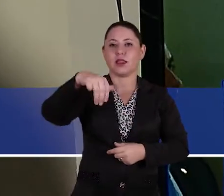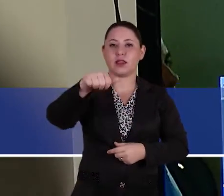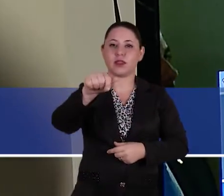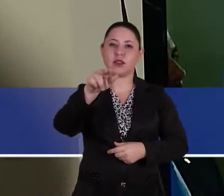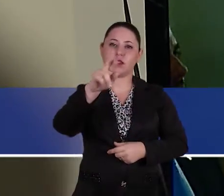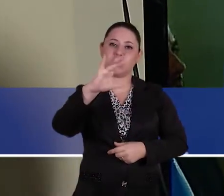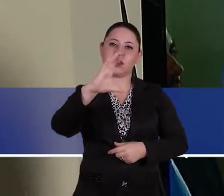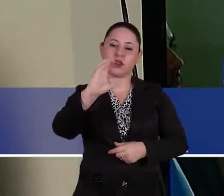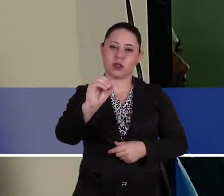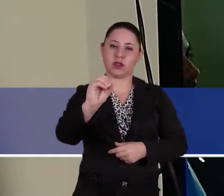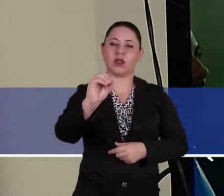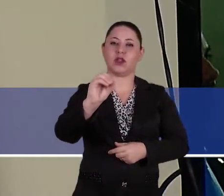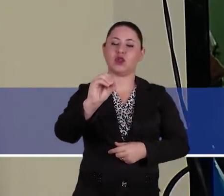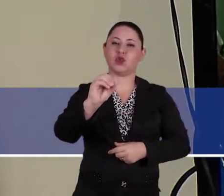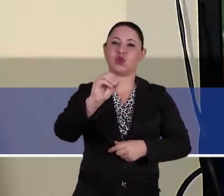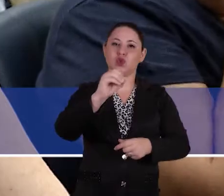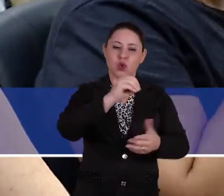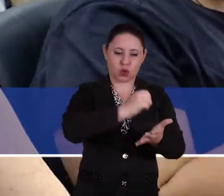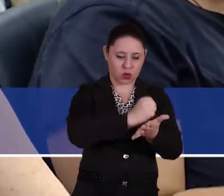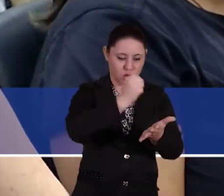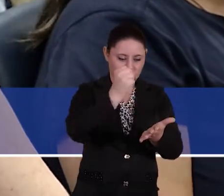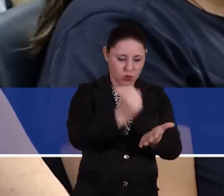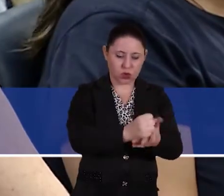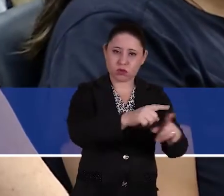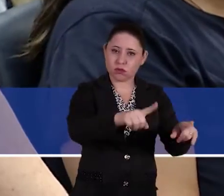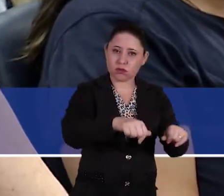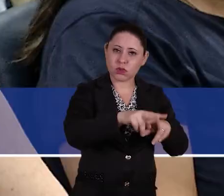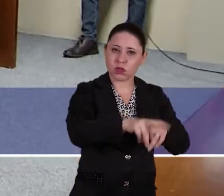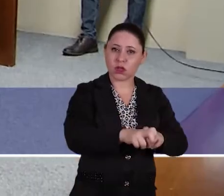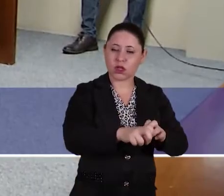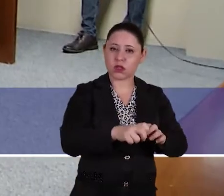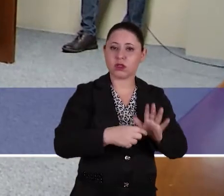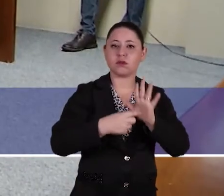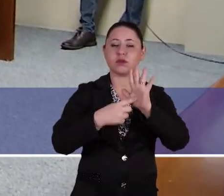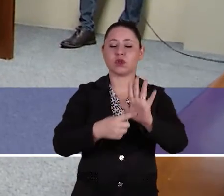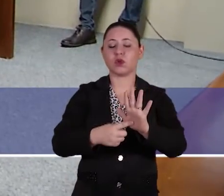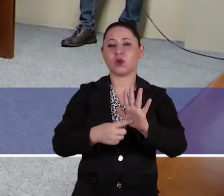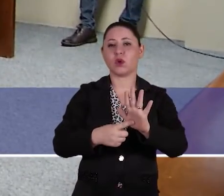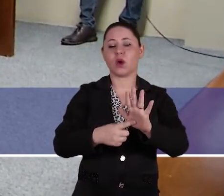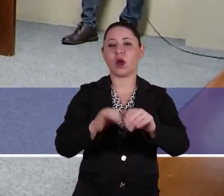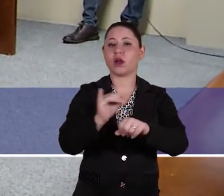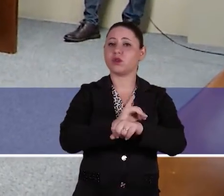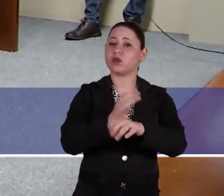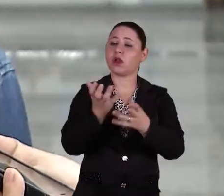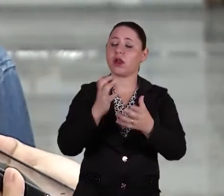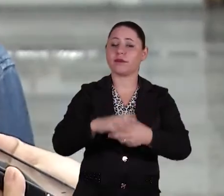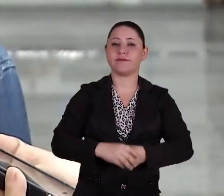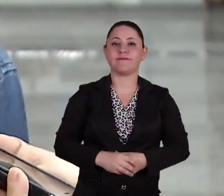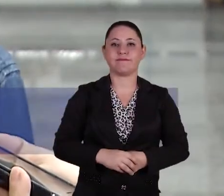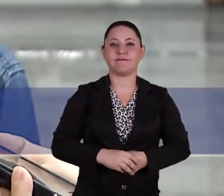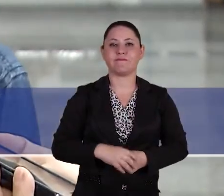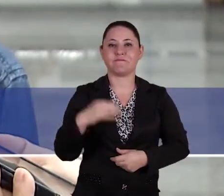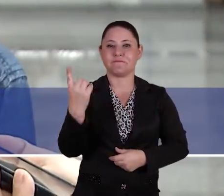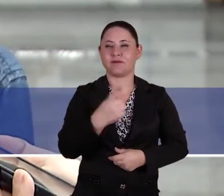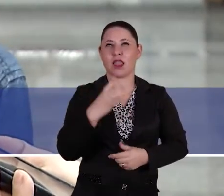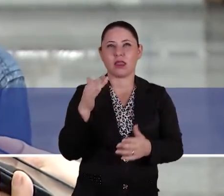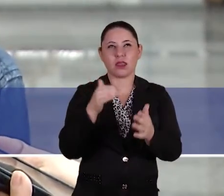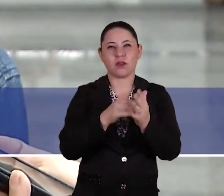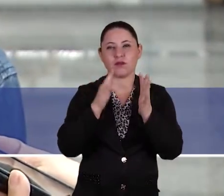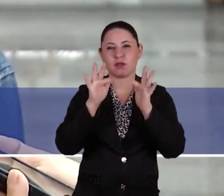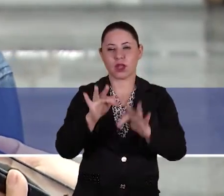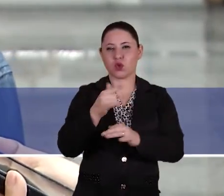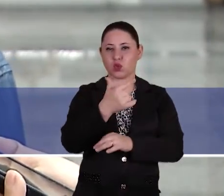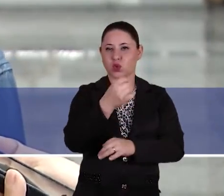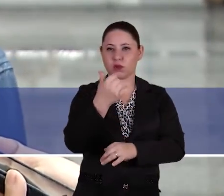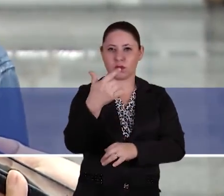seu diretor de regularização fundiária, também projetou as ações que a EMA pretende concluir. E nós temos metas para até final de